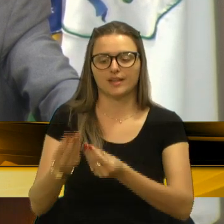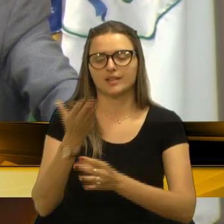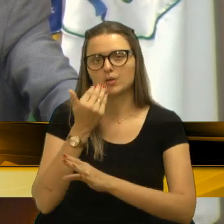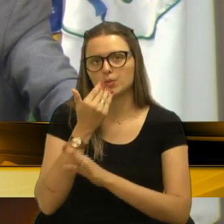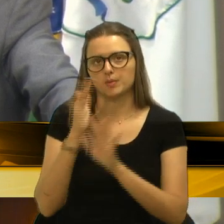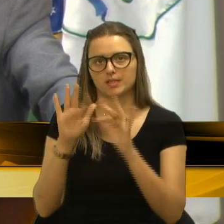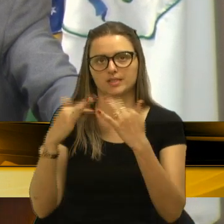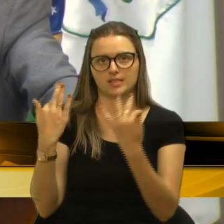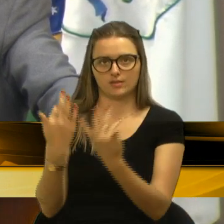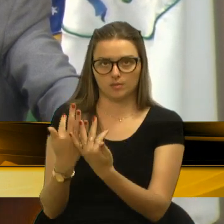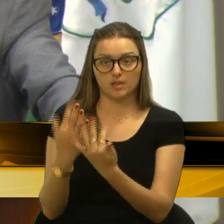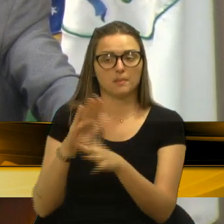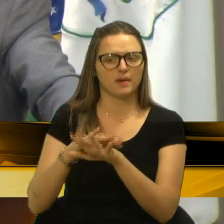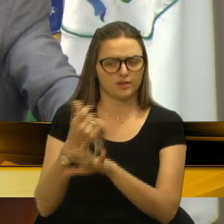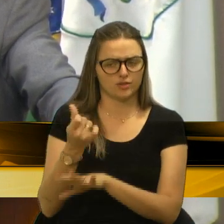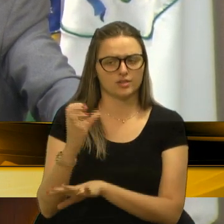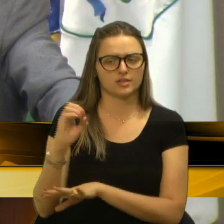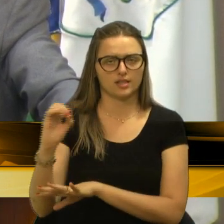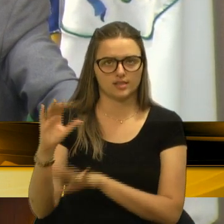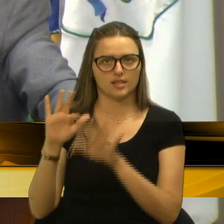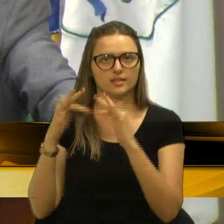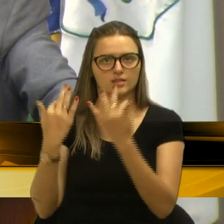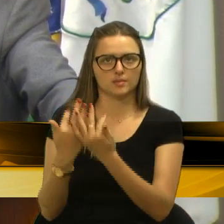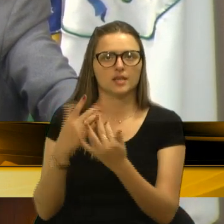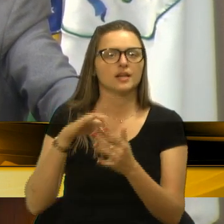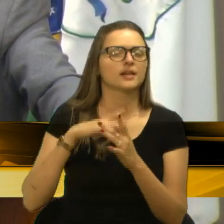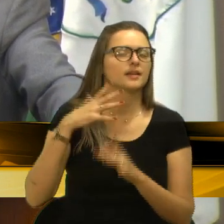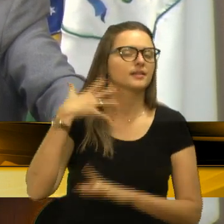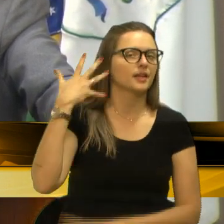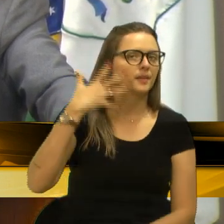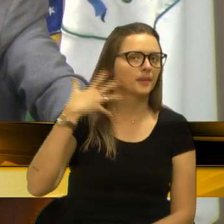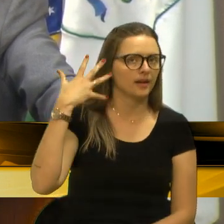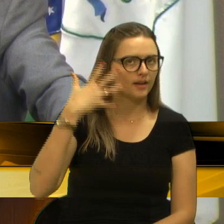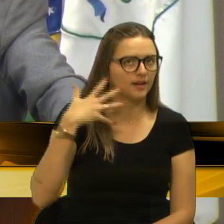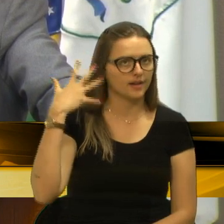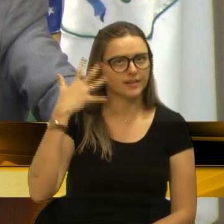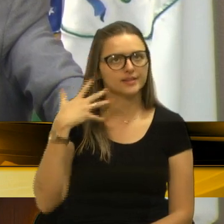acompanhamento com palestras, com